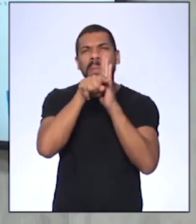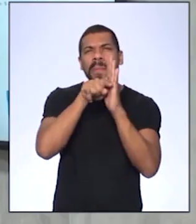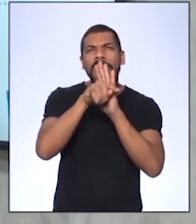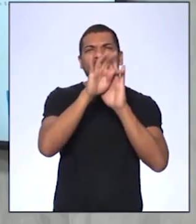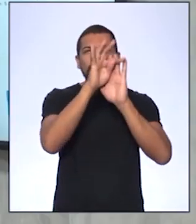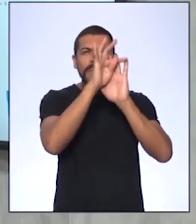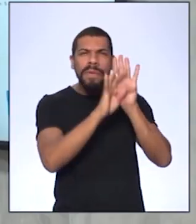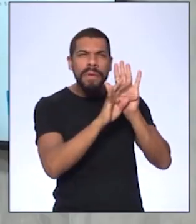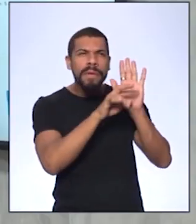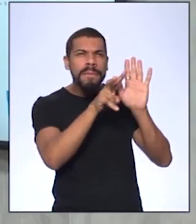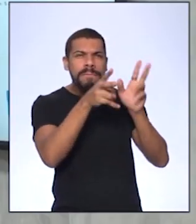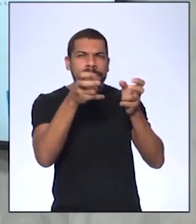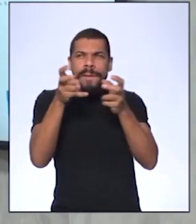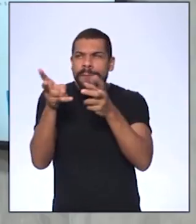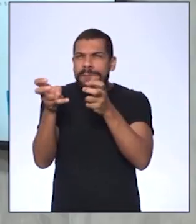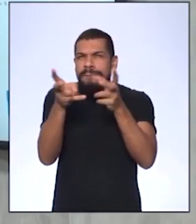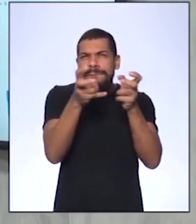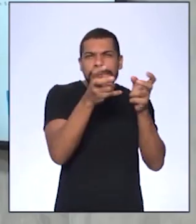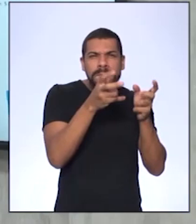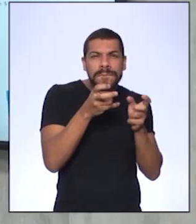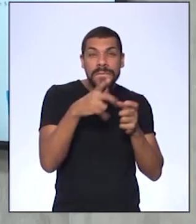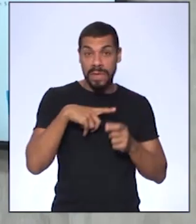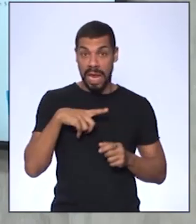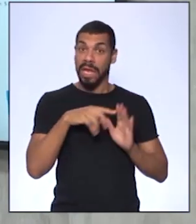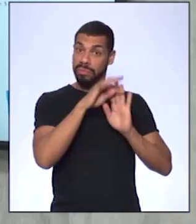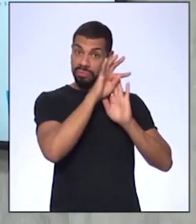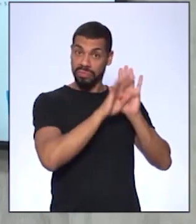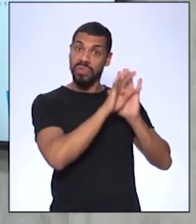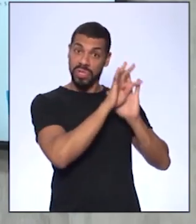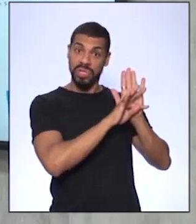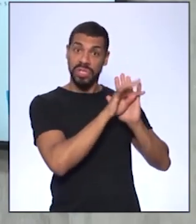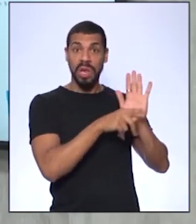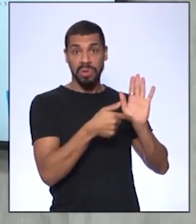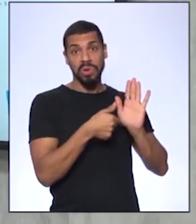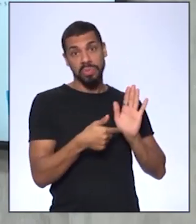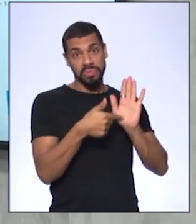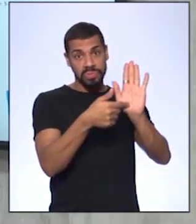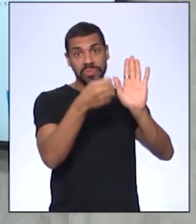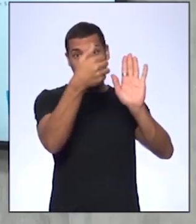questão, você conseguiu perceber que existe um texto de caráter